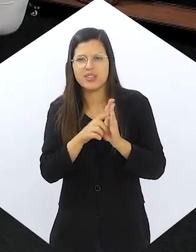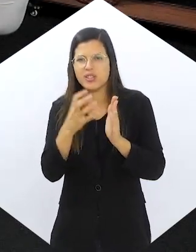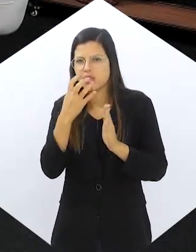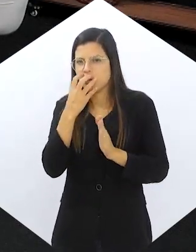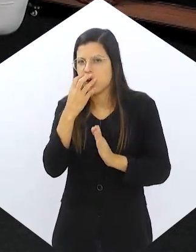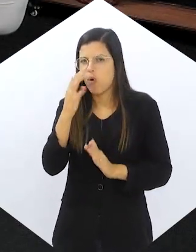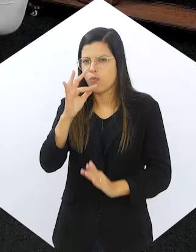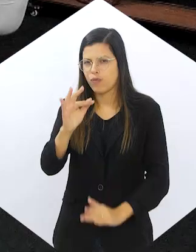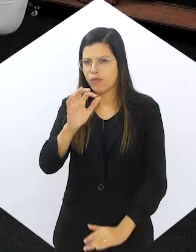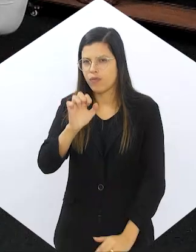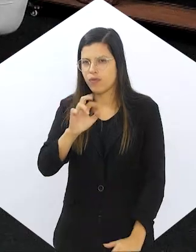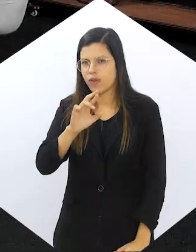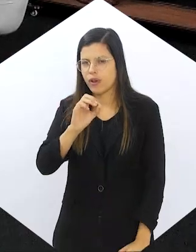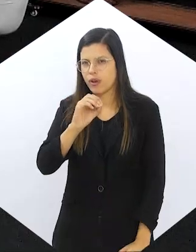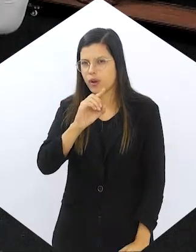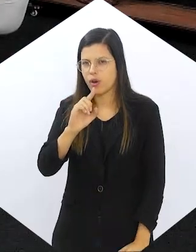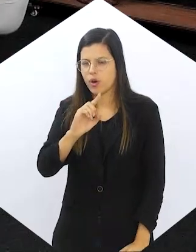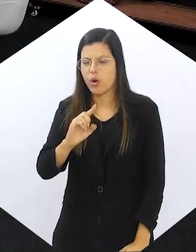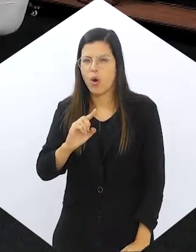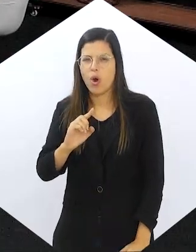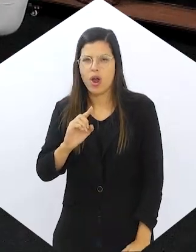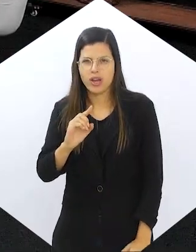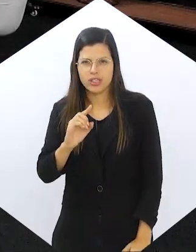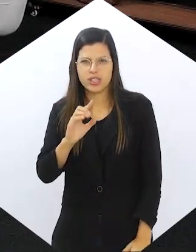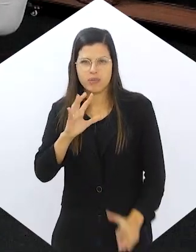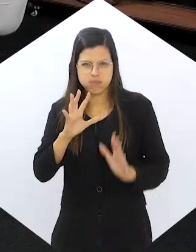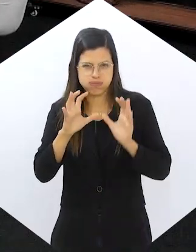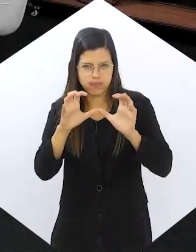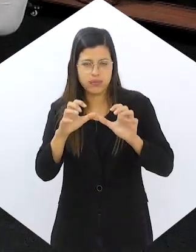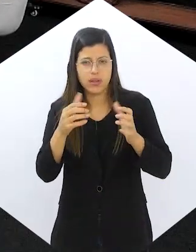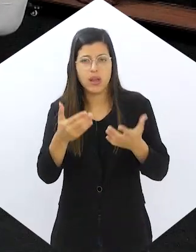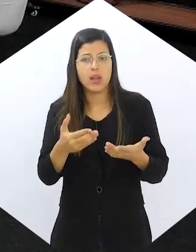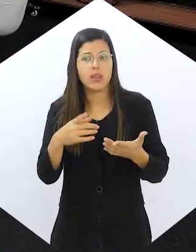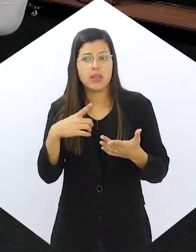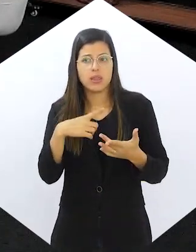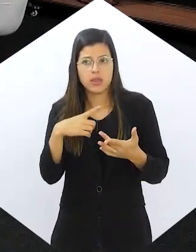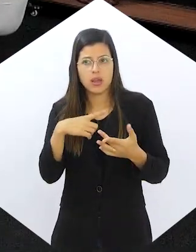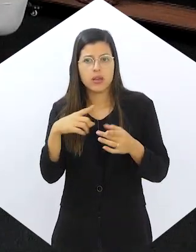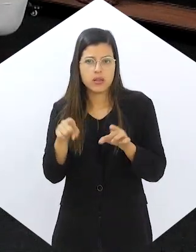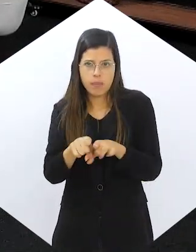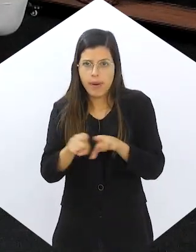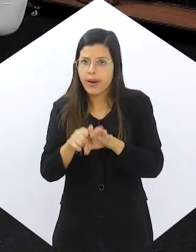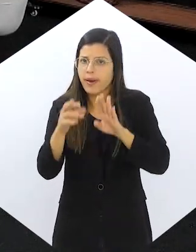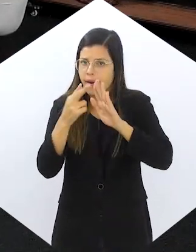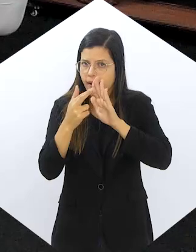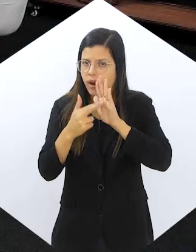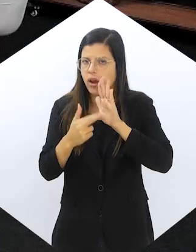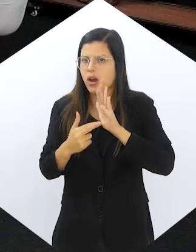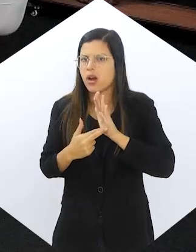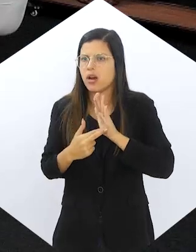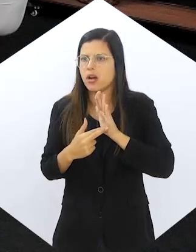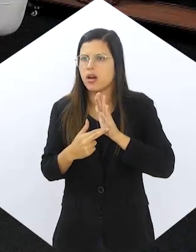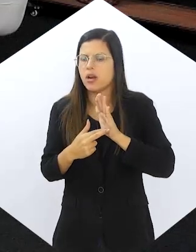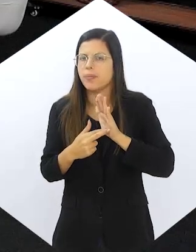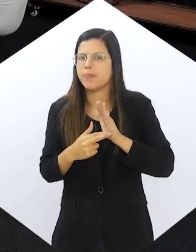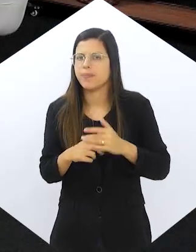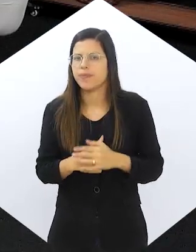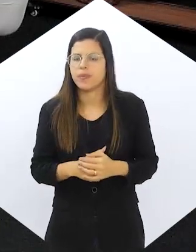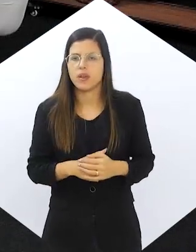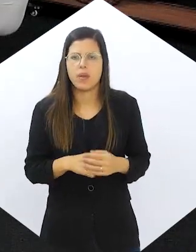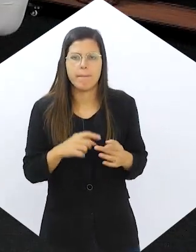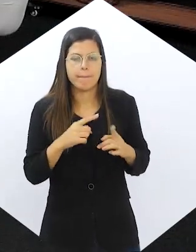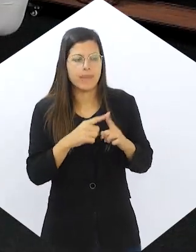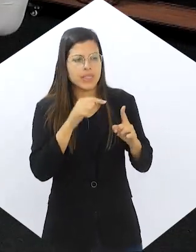Tem uma lei... Porque aí entra, né, em conflito com a outra lei, que eles têm regras de circulação. Né? Agora, esses cães